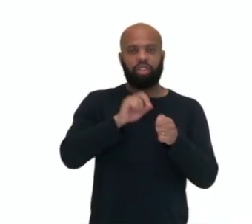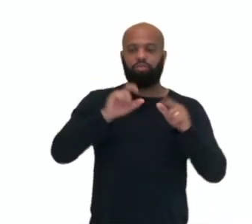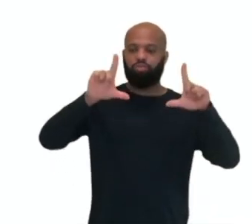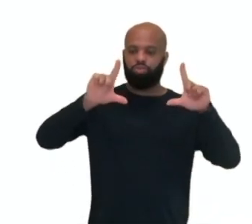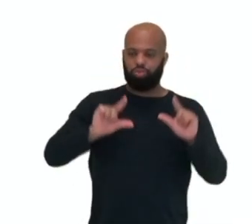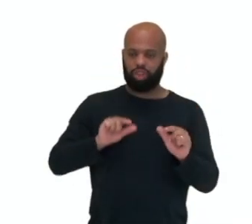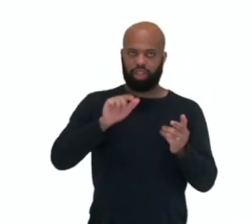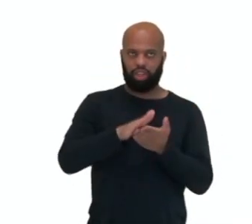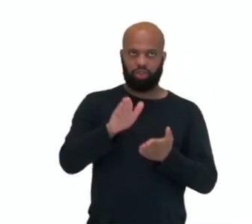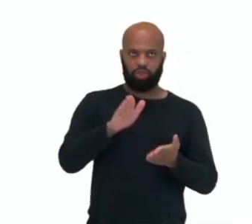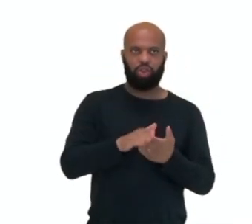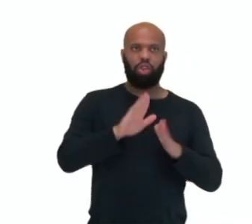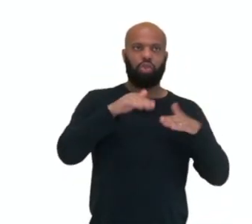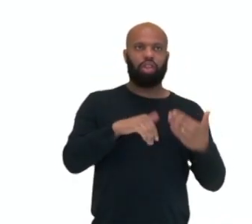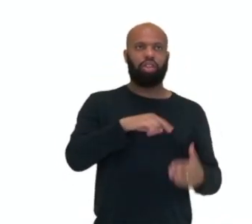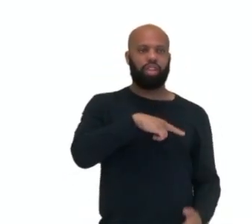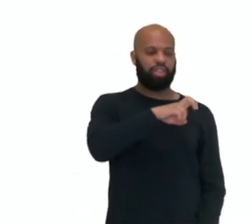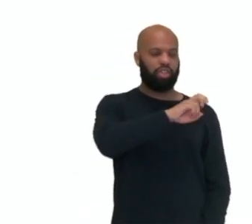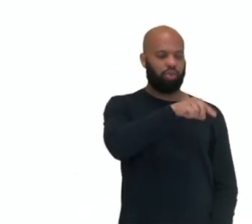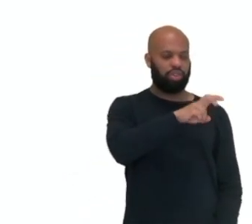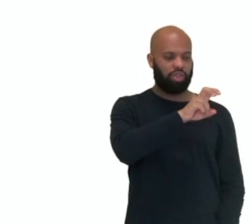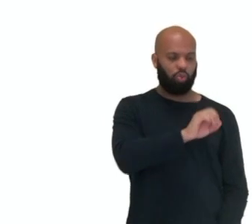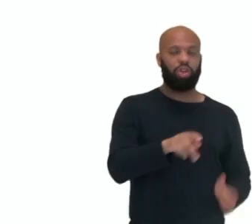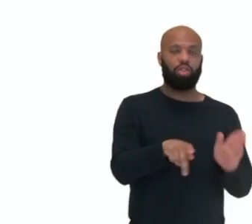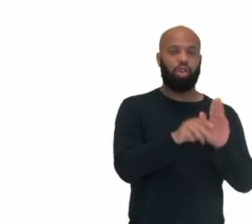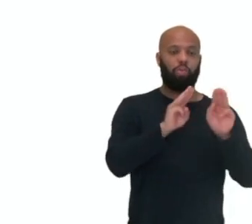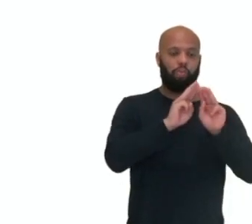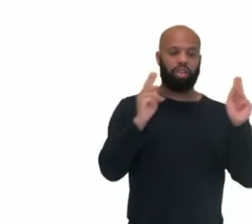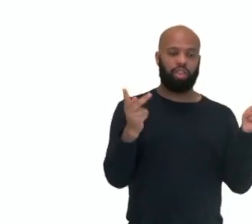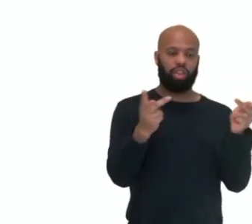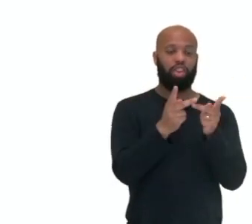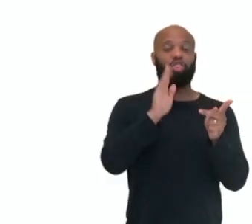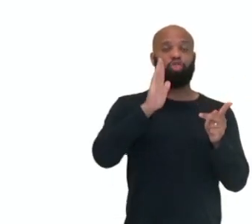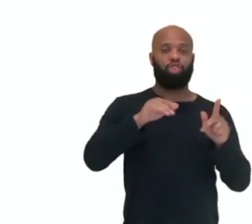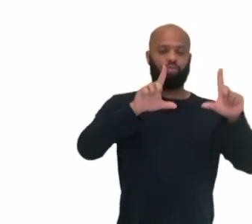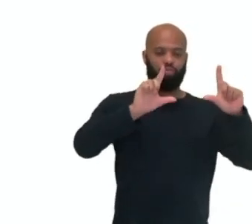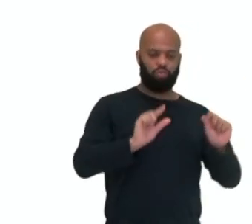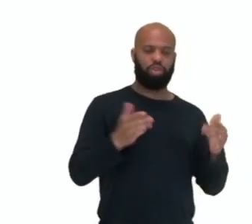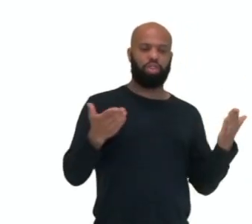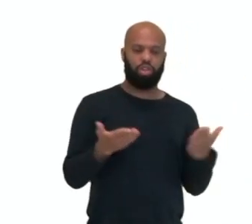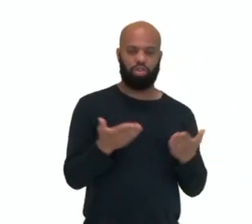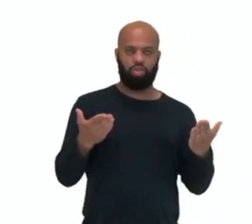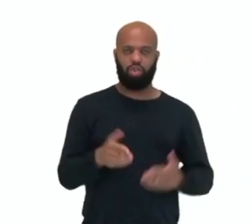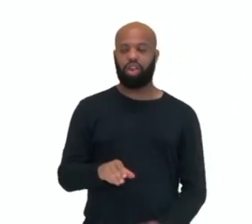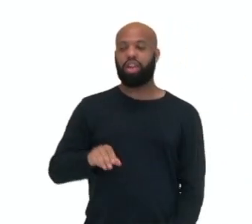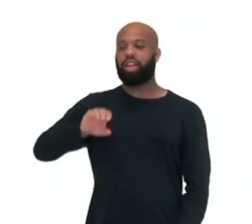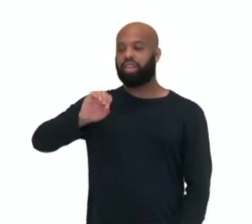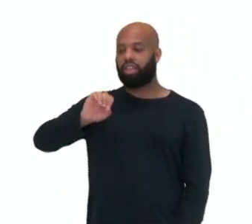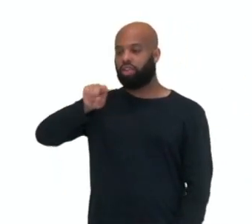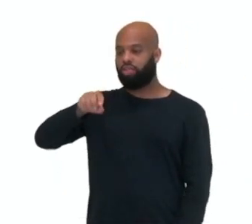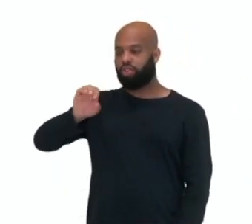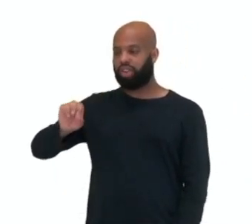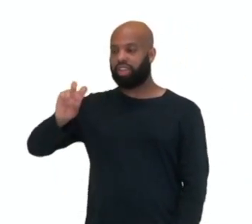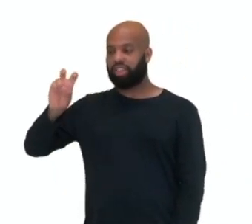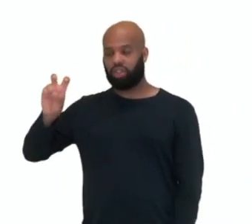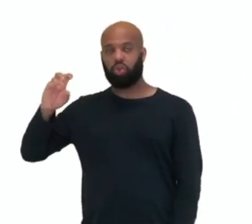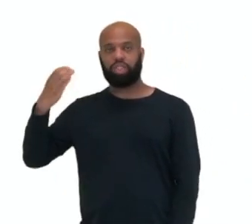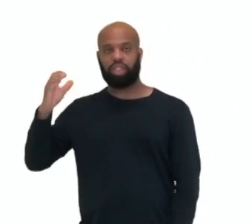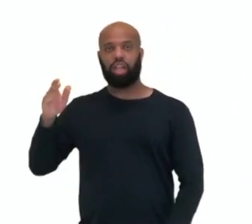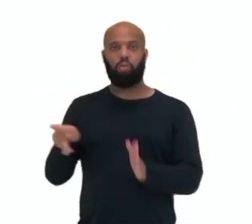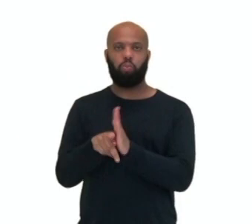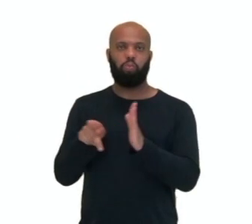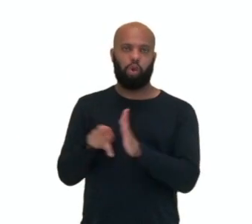ó. R$ 5,50 a matéria-prima, então já caiu bastante, né? 5 centavos por unidade de